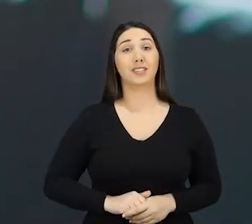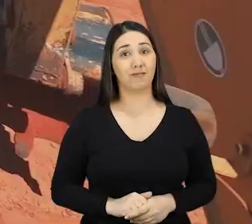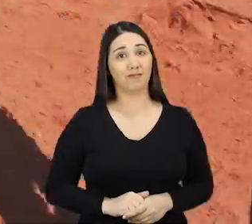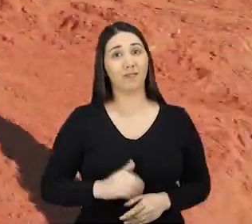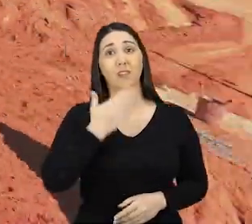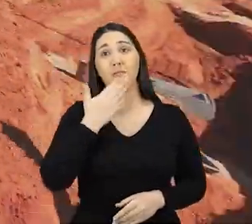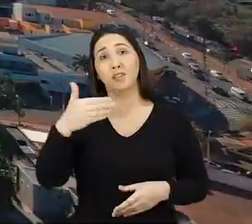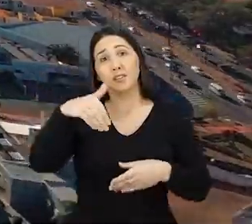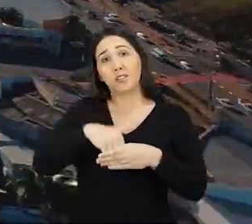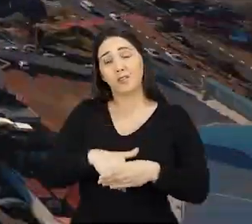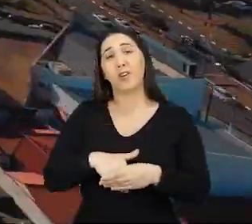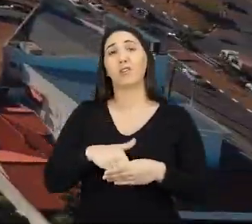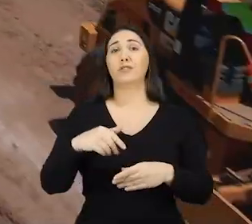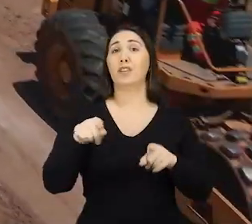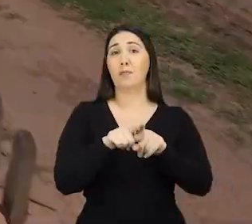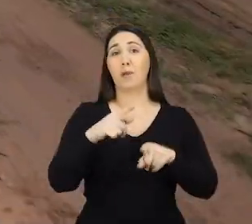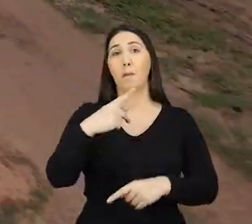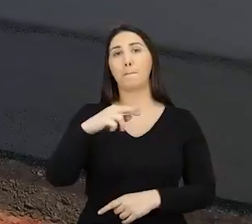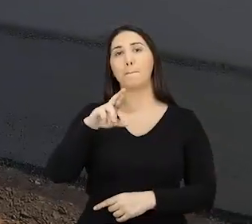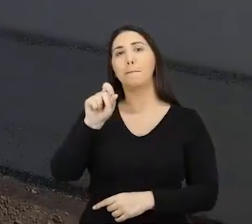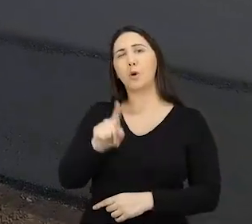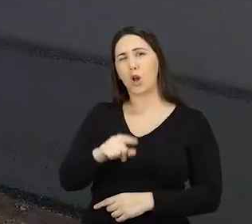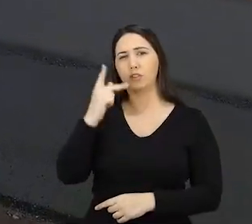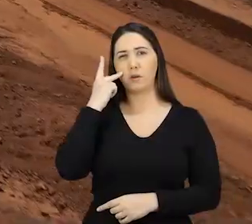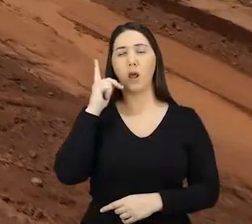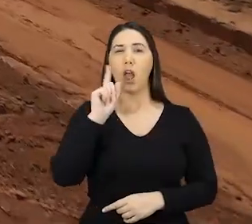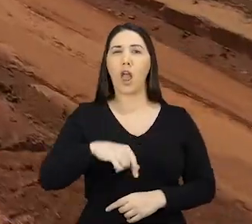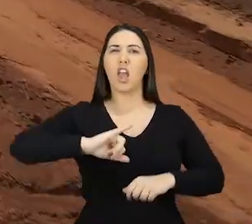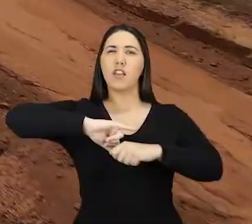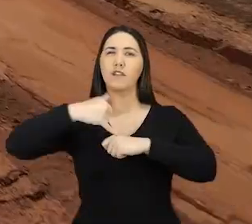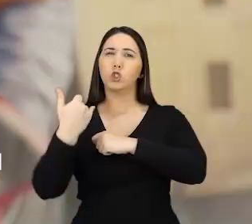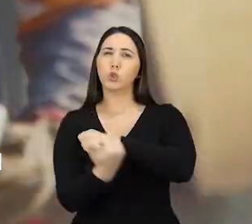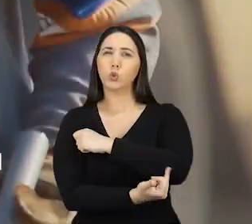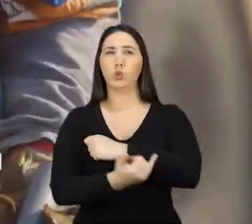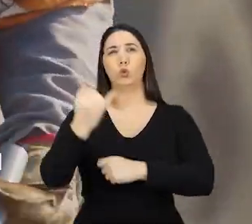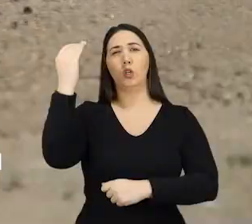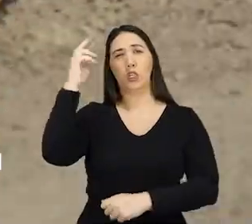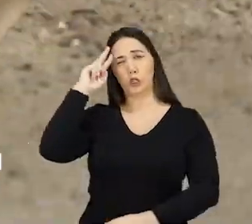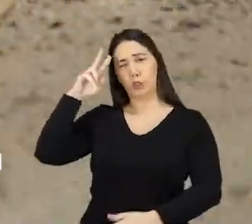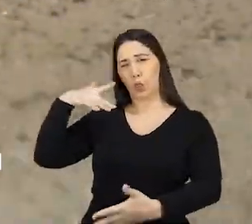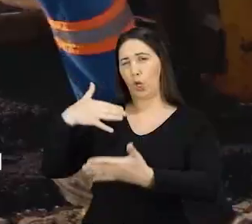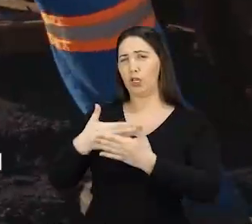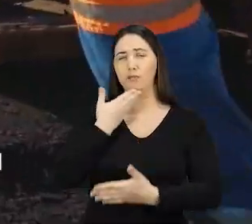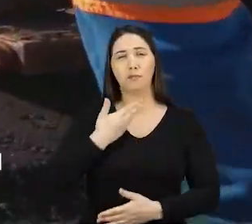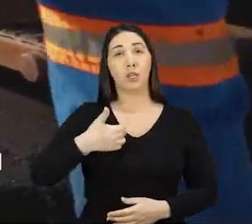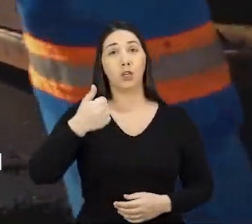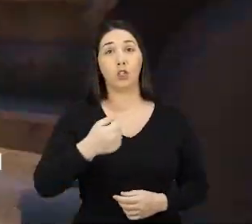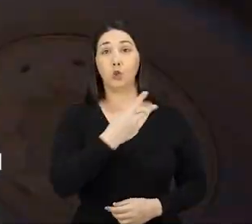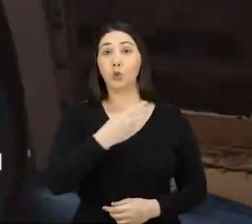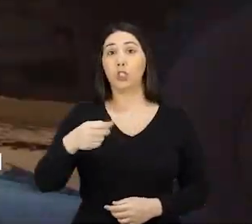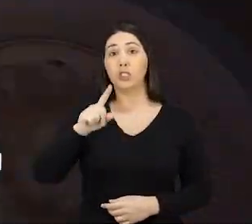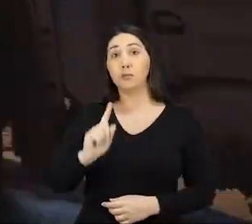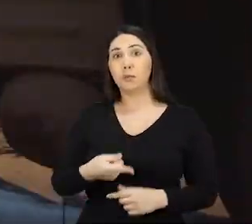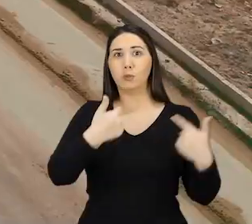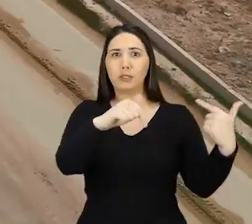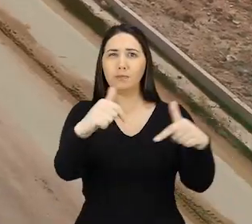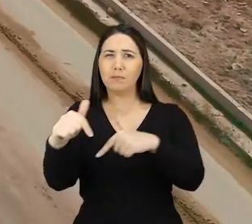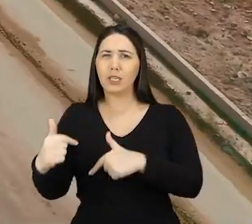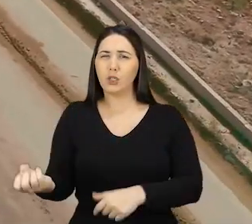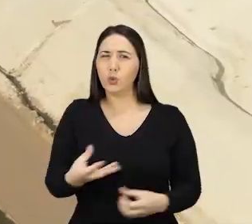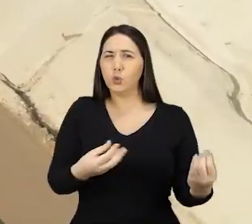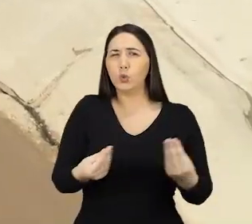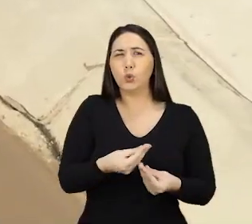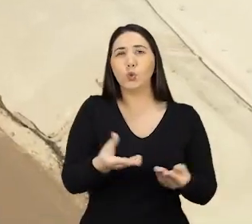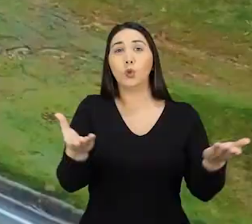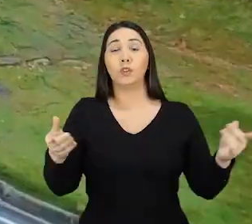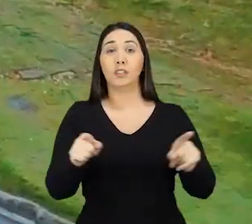o seu voto para o Pró São Paulo, o maior programa de infraestrutura da nossa história, para os mais de 200 mil empregos que esse programa já criou e para os mais